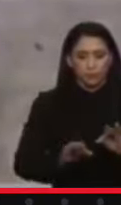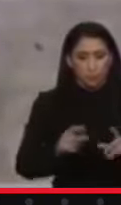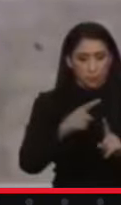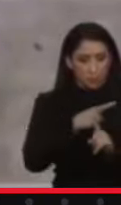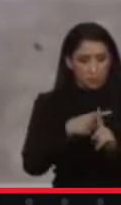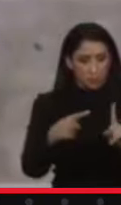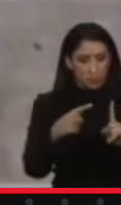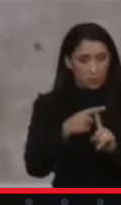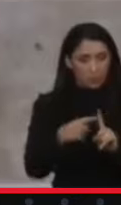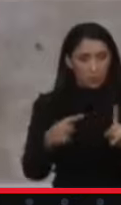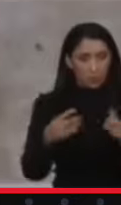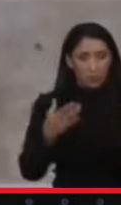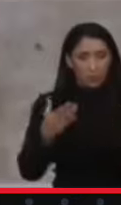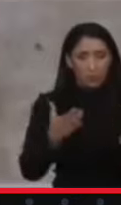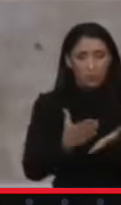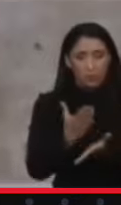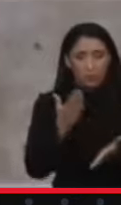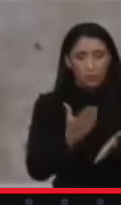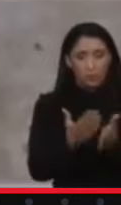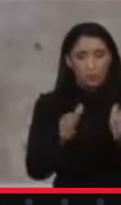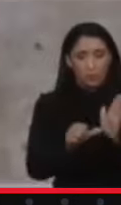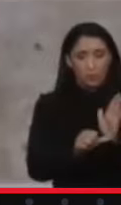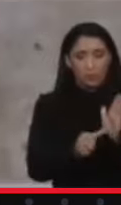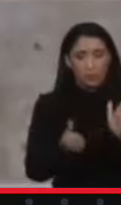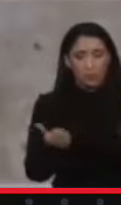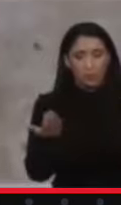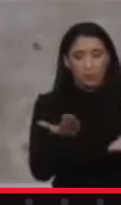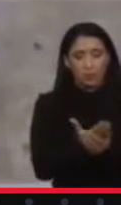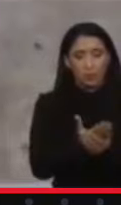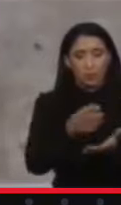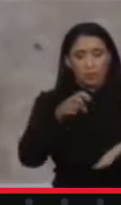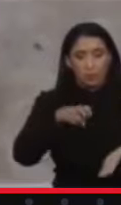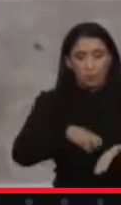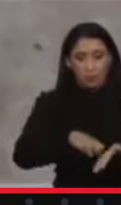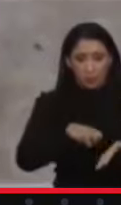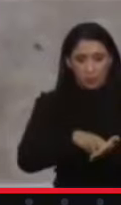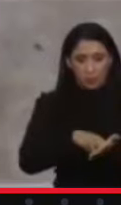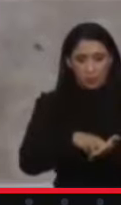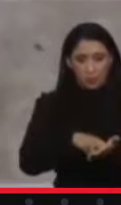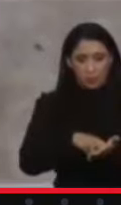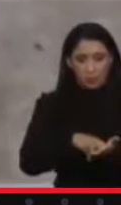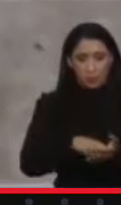parcialmente procedente a primeira ação penal para